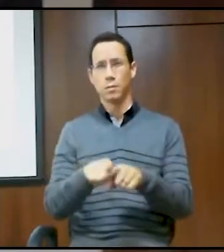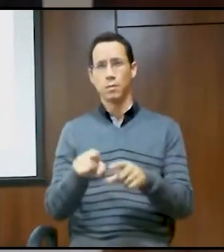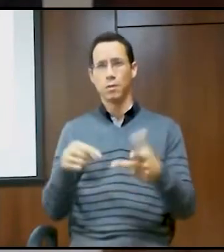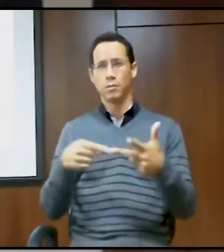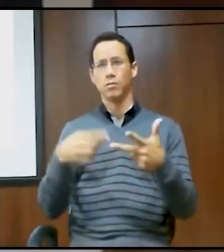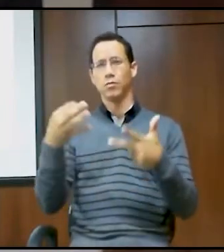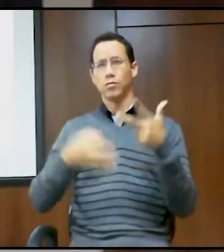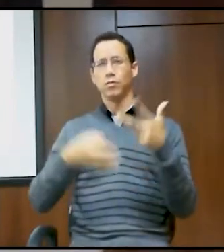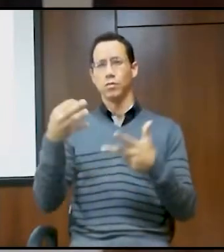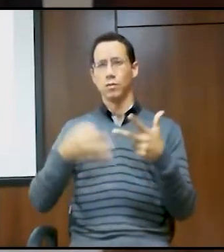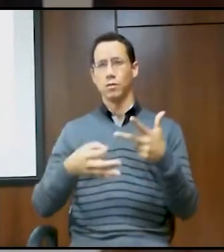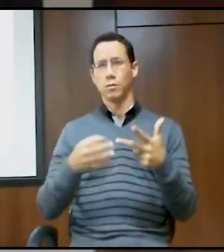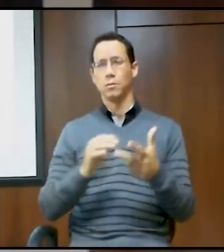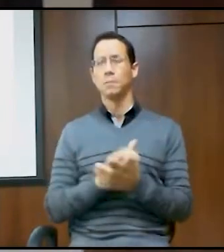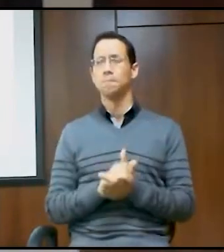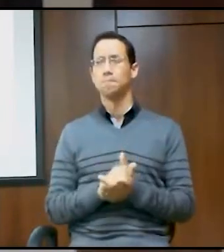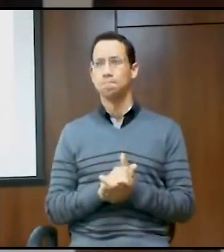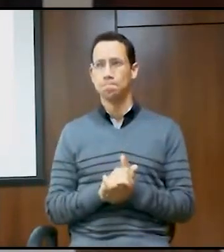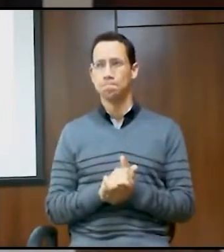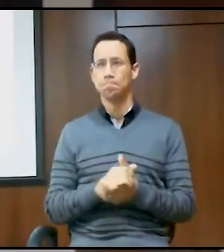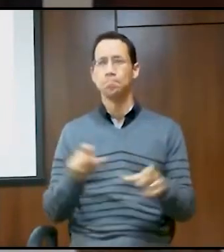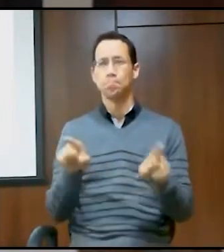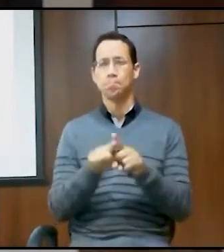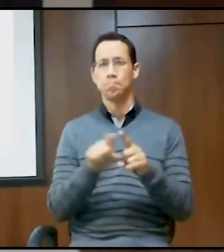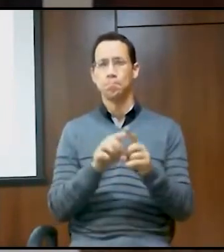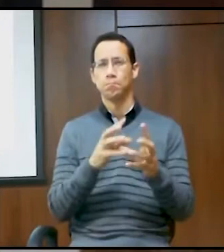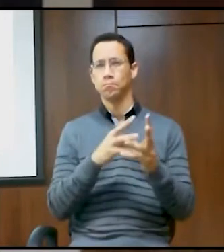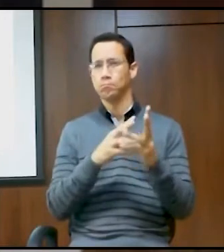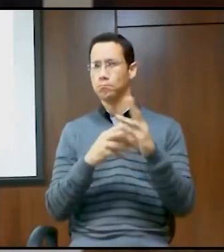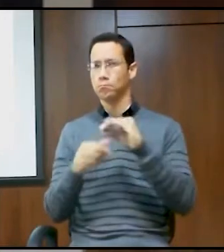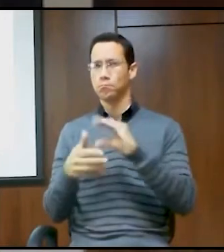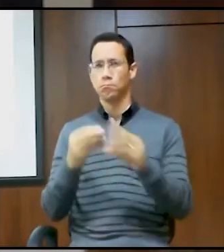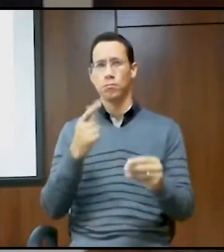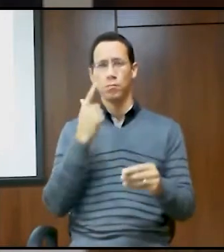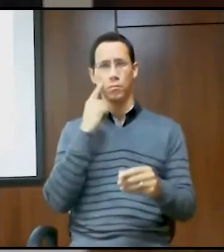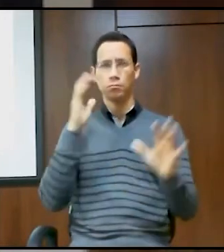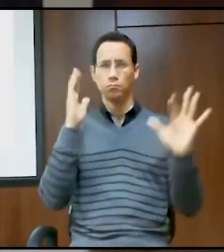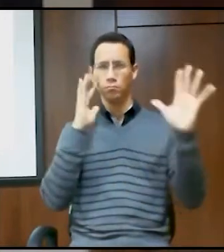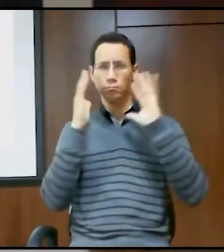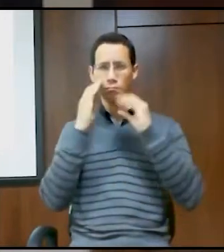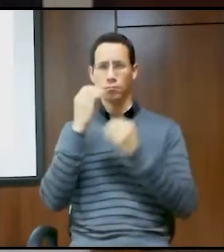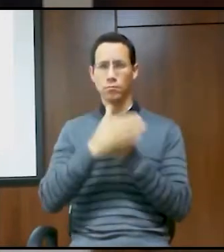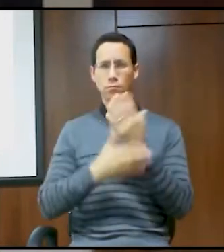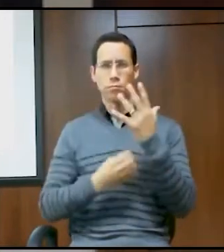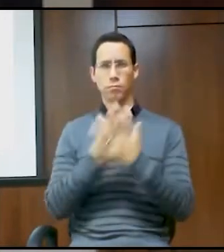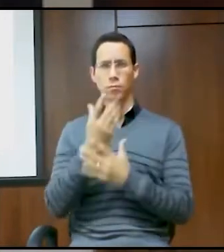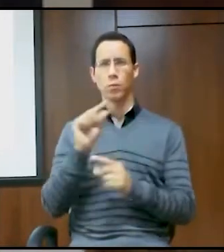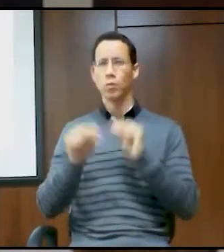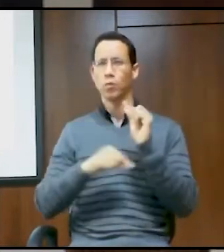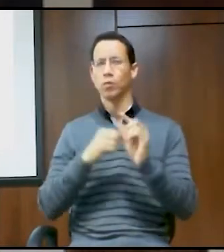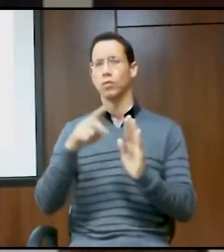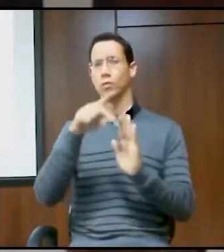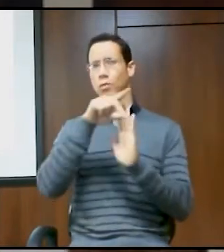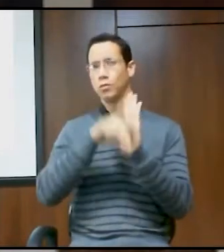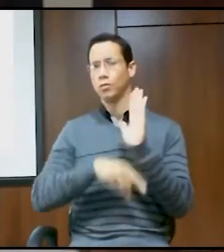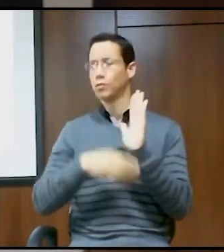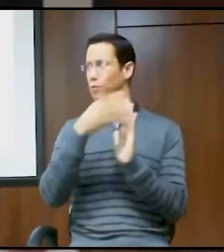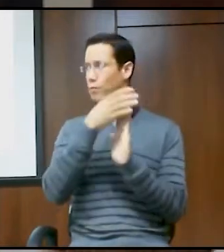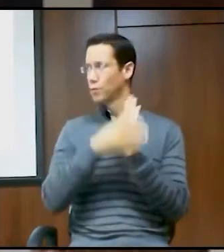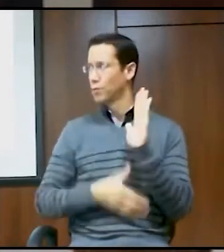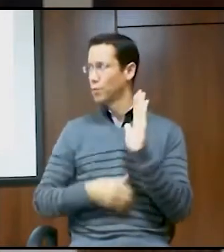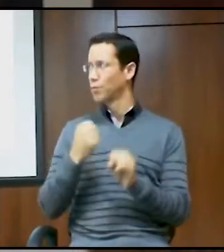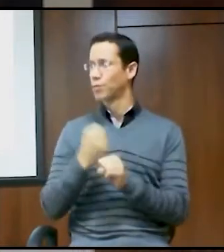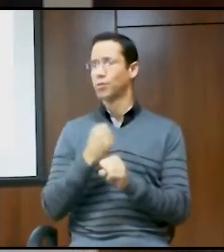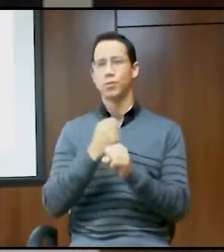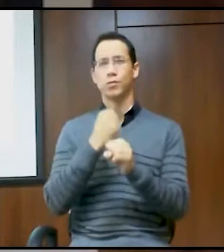justiça. De também desconstruir e construir um novo imaginário sobre o que é esse portfólio, essa construção